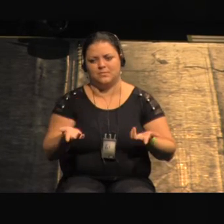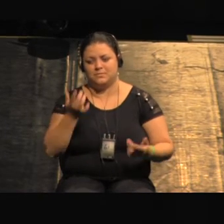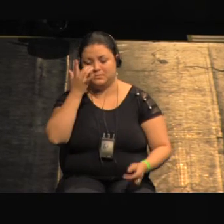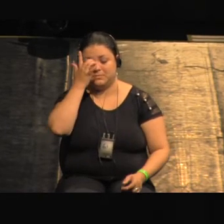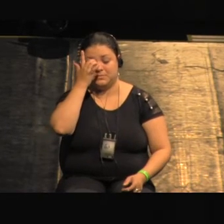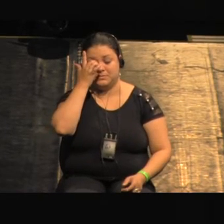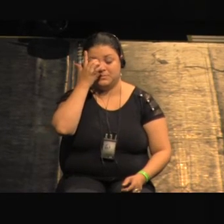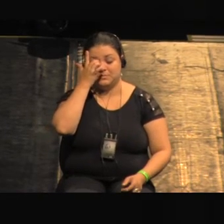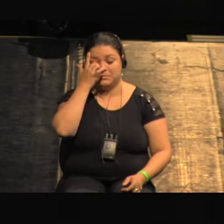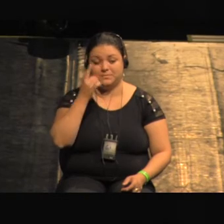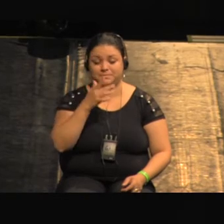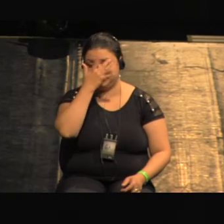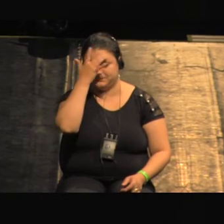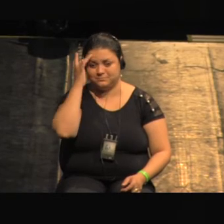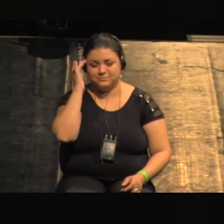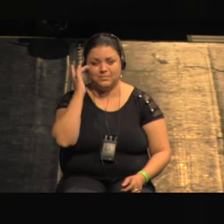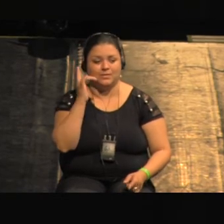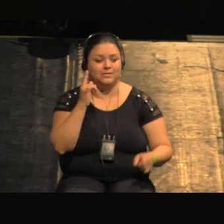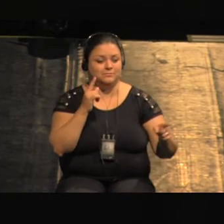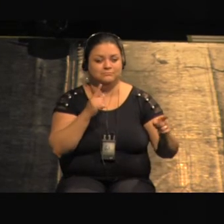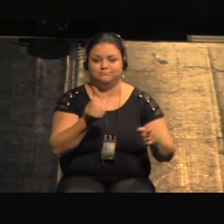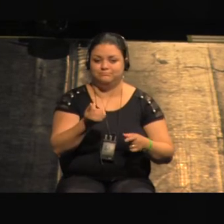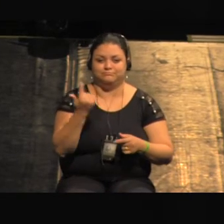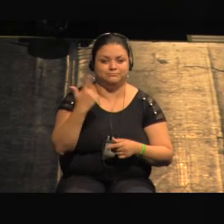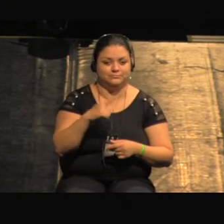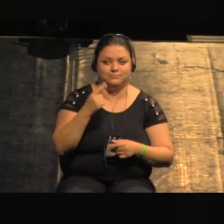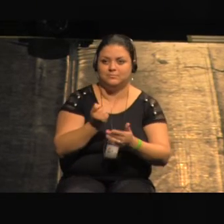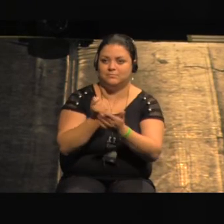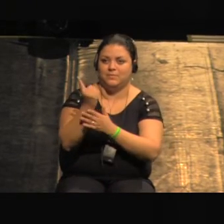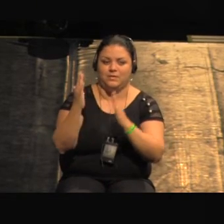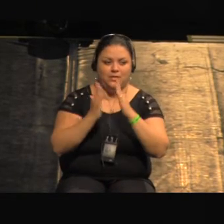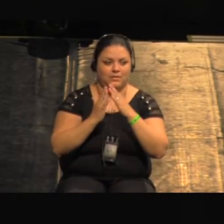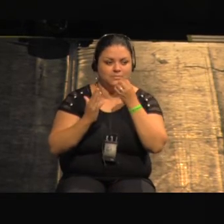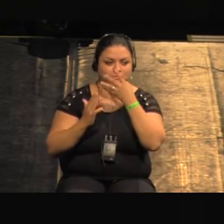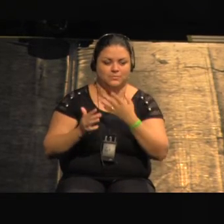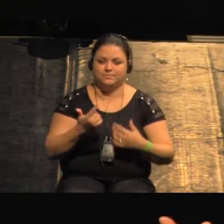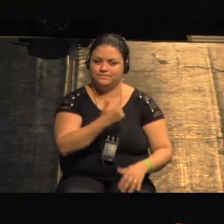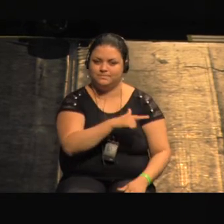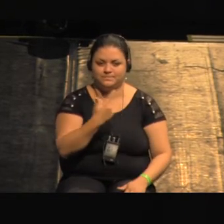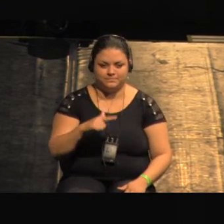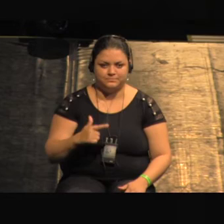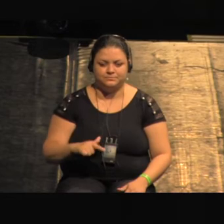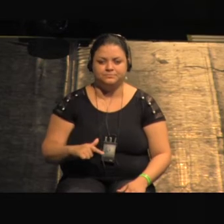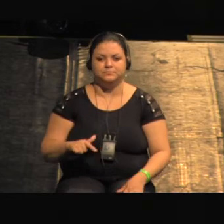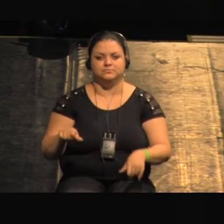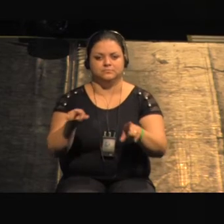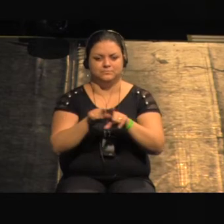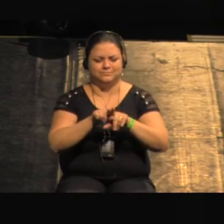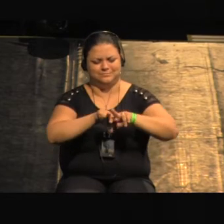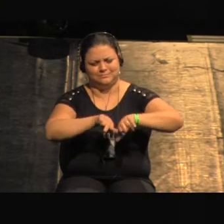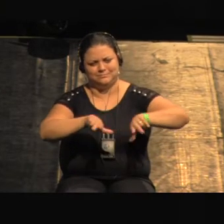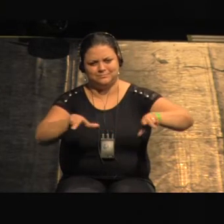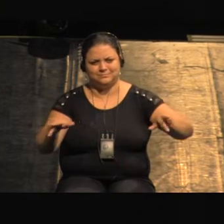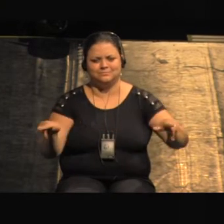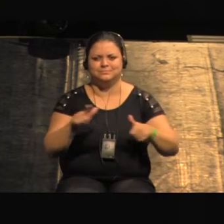não poderiam pagar uma casa decente, então há tantas causas